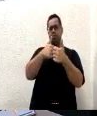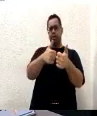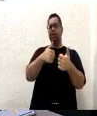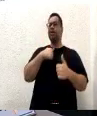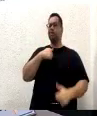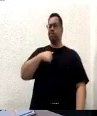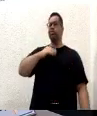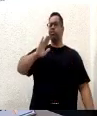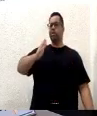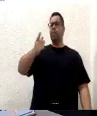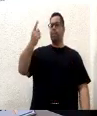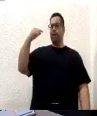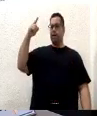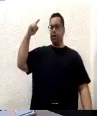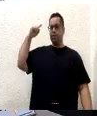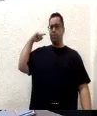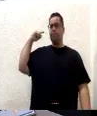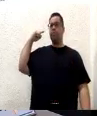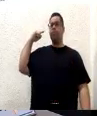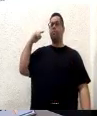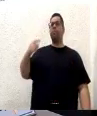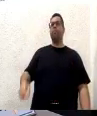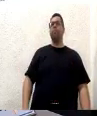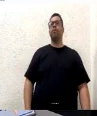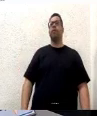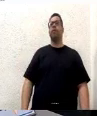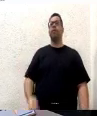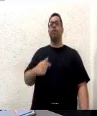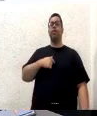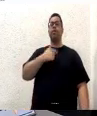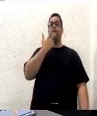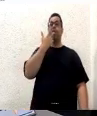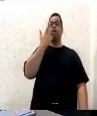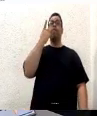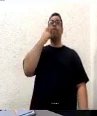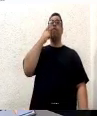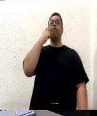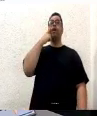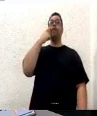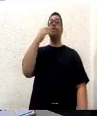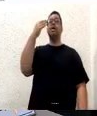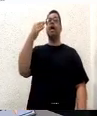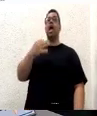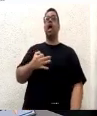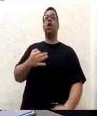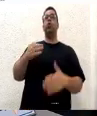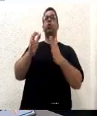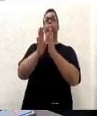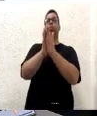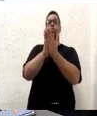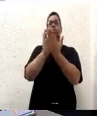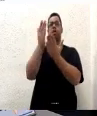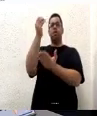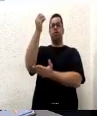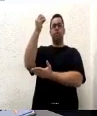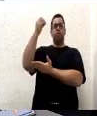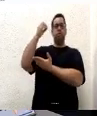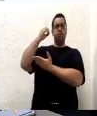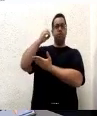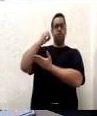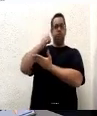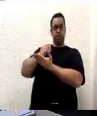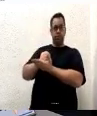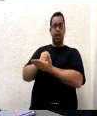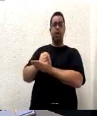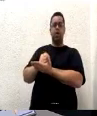aí, atenção nos diário, no diário oficial. É, tem um repasse, um valor,